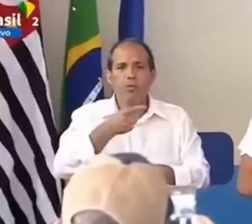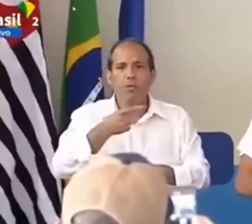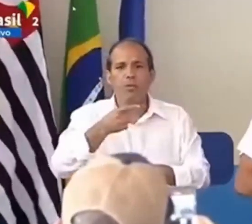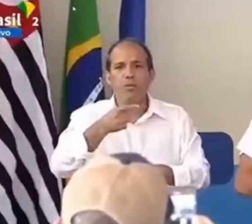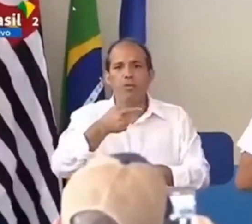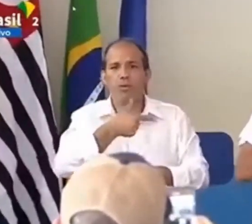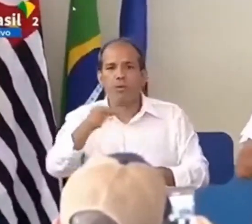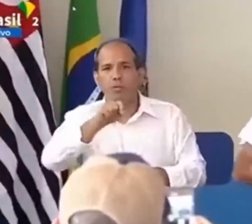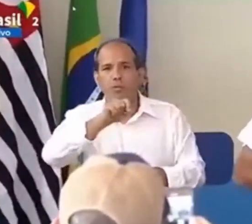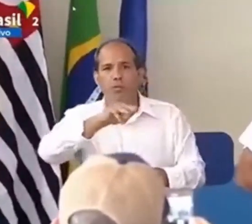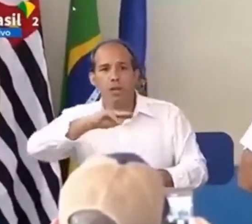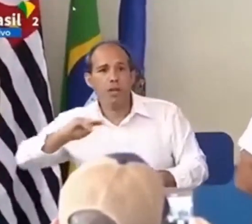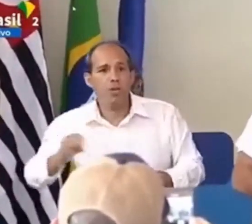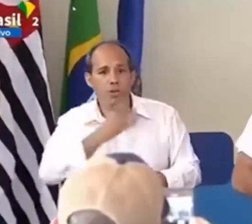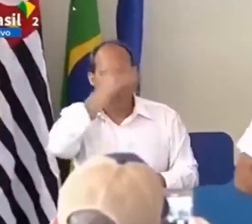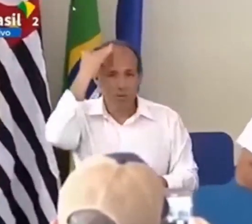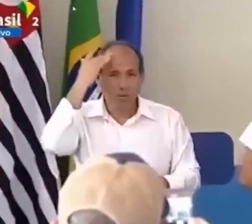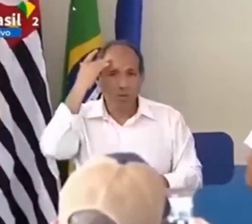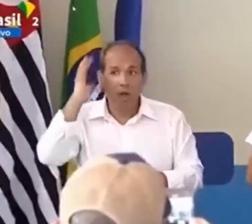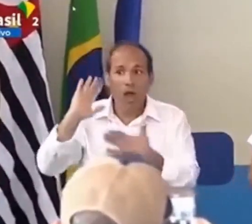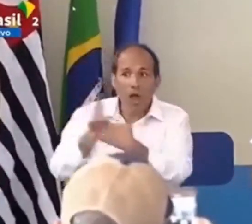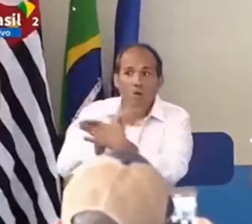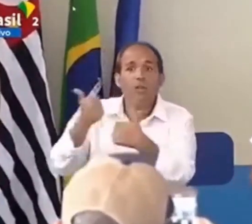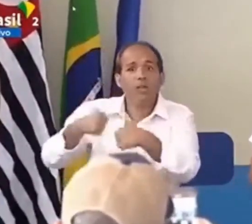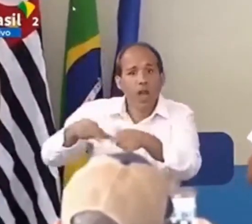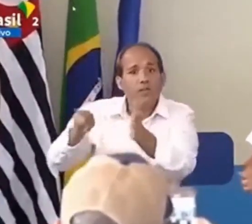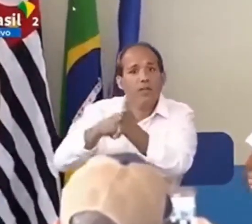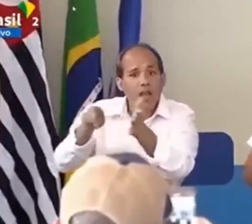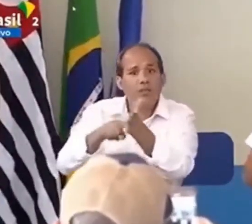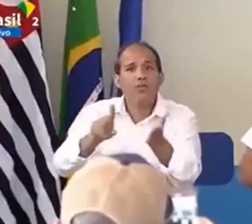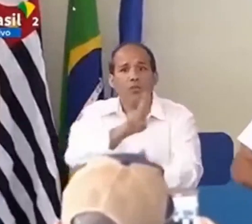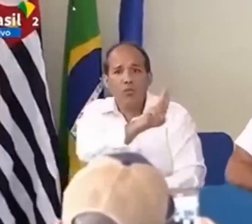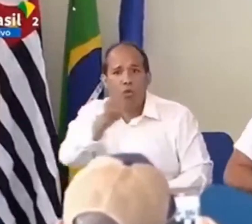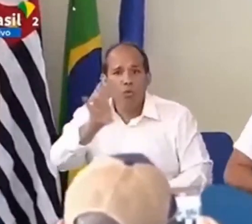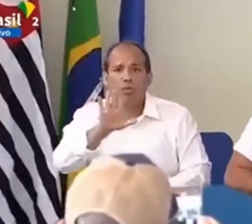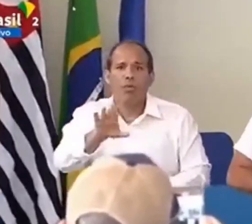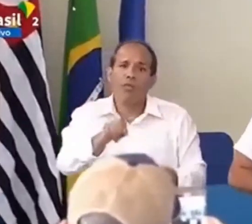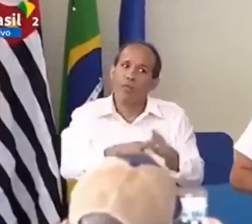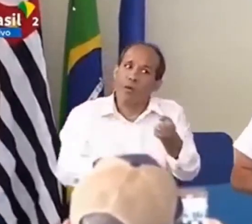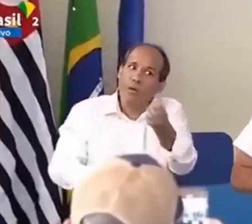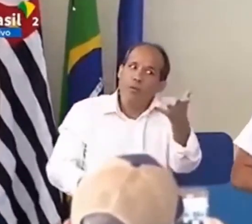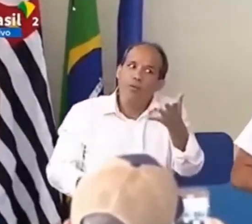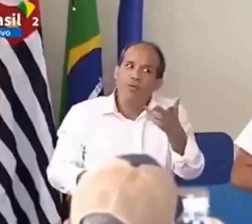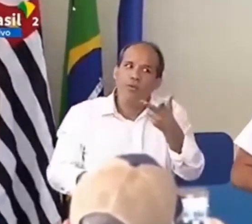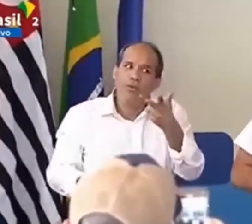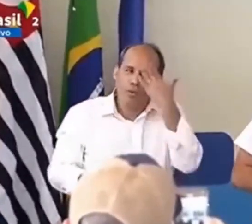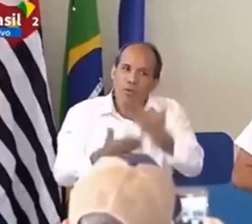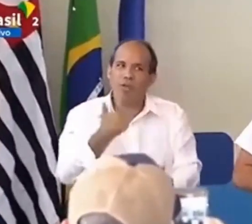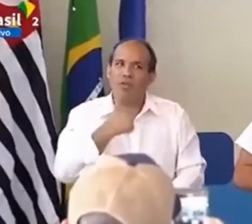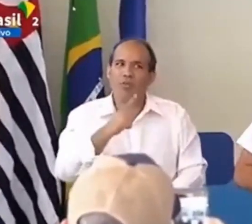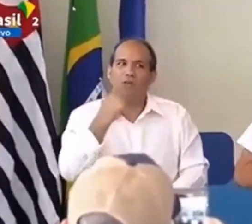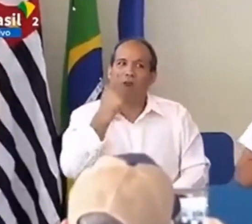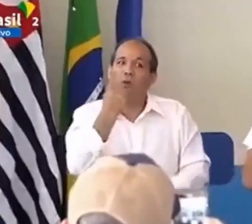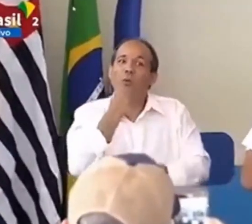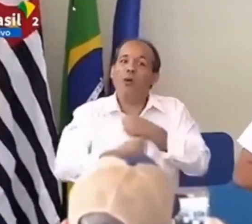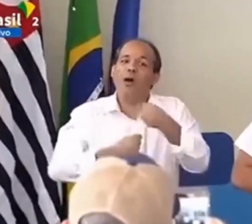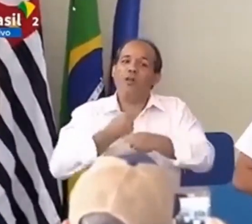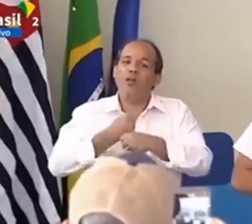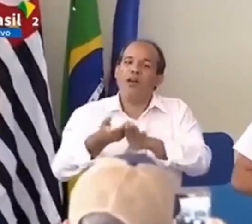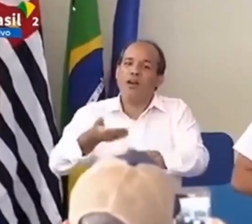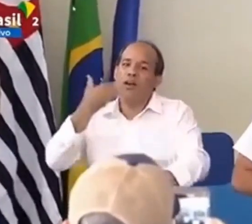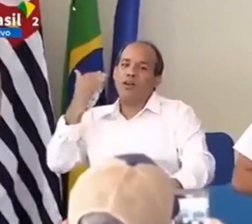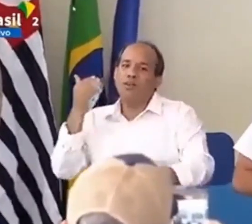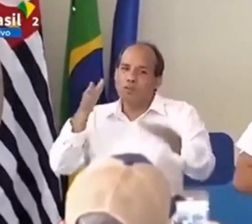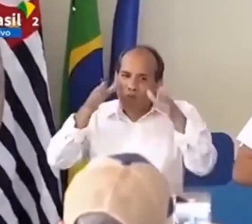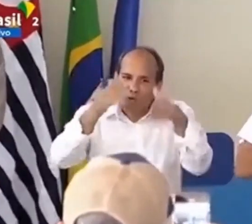ele pediu demissão da Caixa em junho de 2022 pouco depois das denúncias virem à tona o processo ocorre